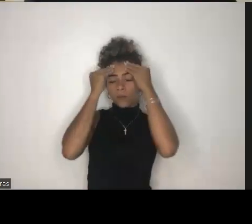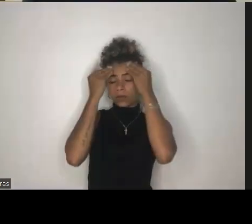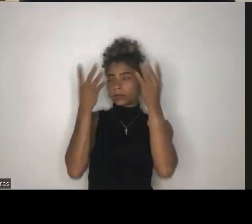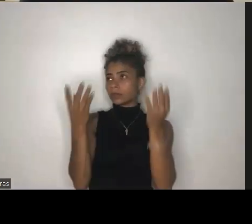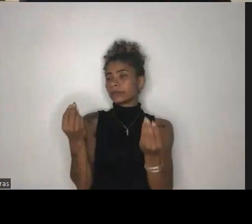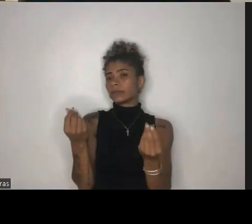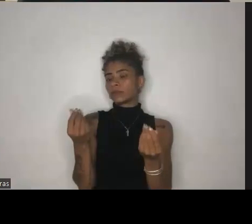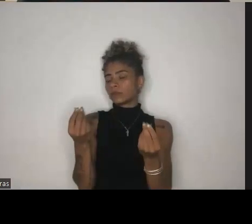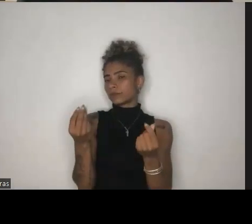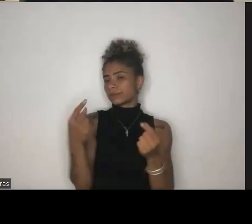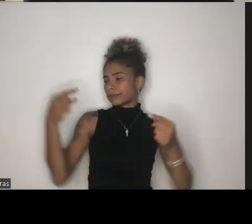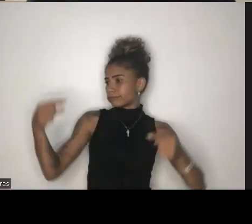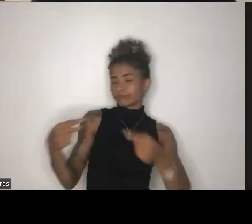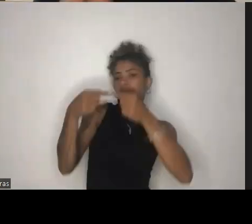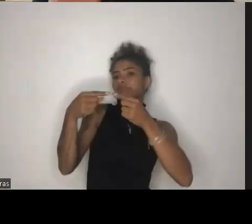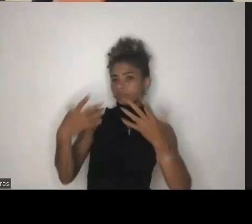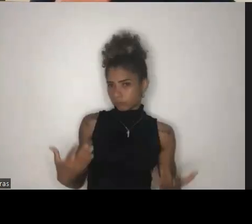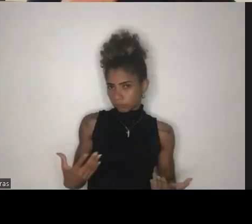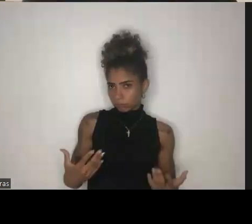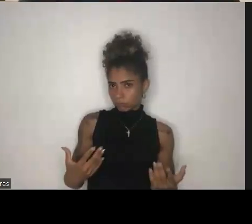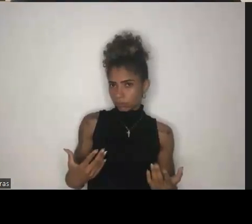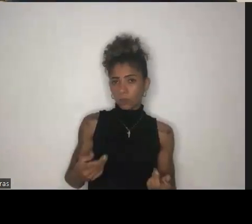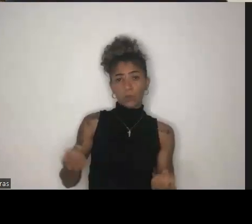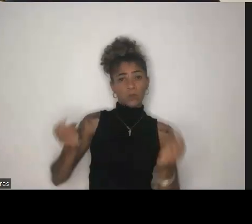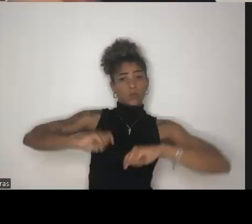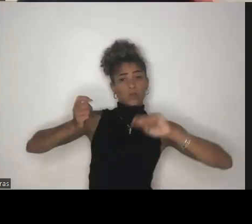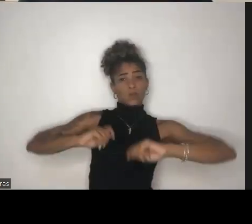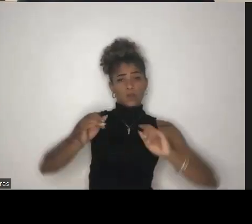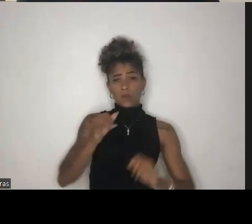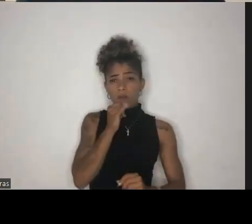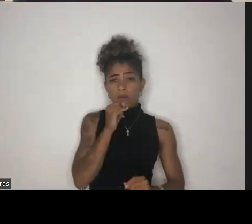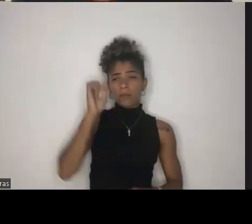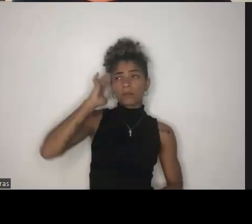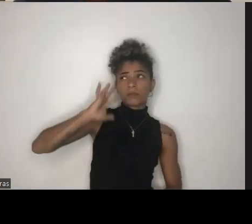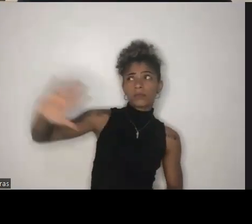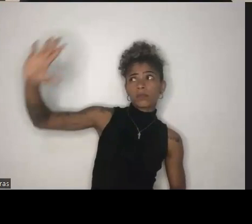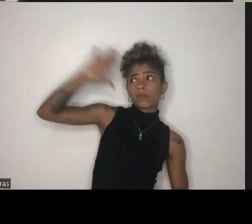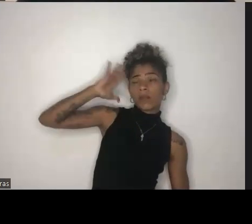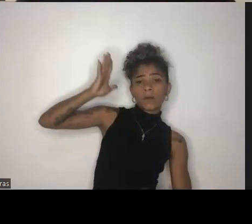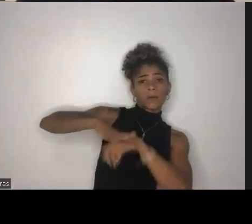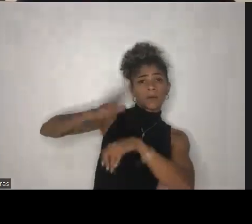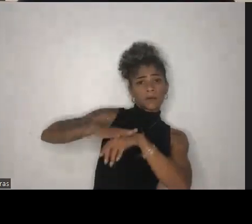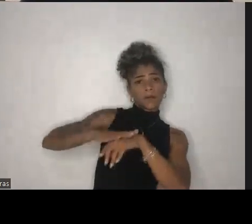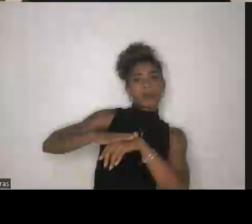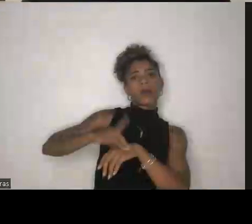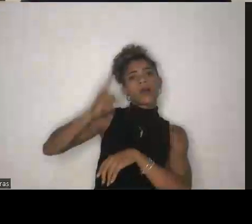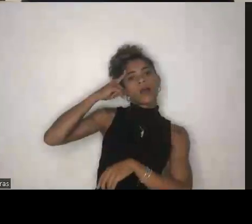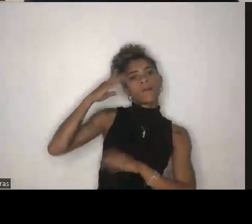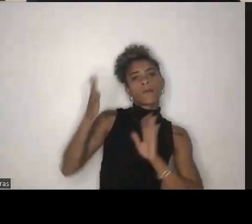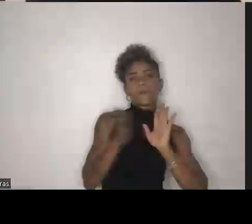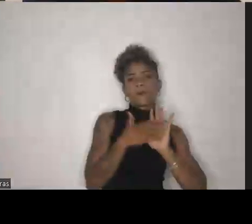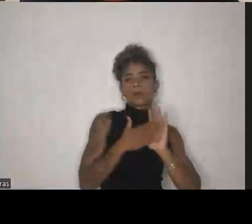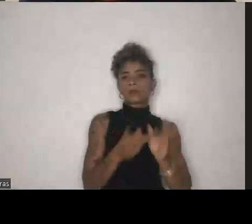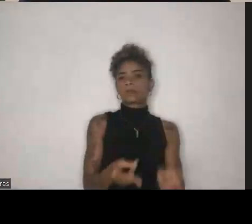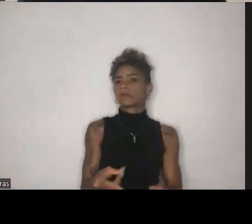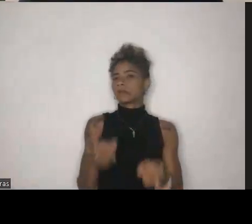de acordo né com a necessidade do Imaginário do cliente inspiracional com a percepção